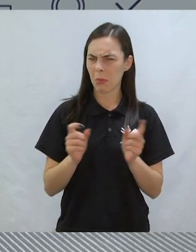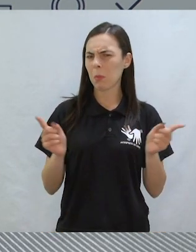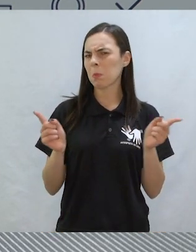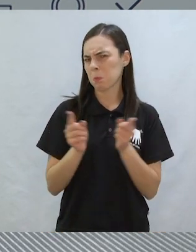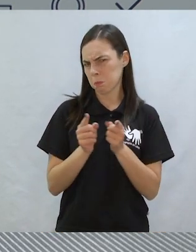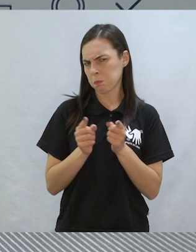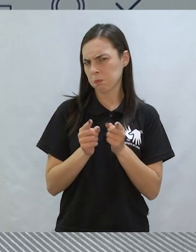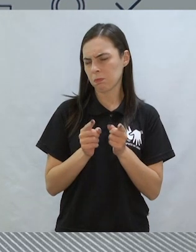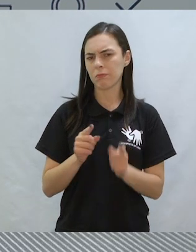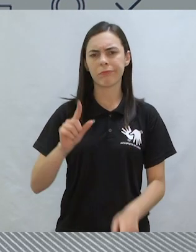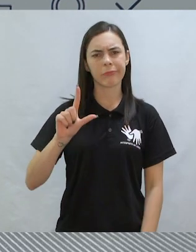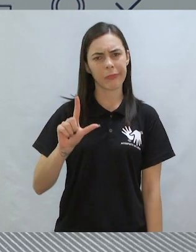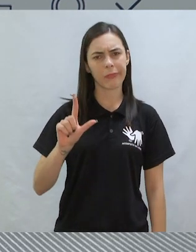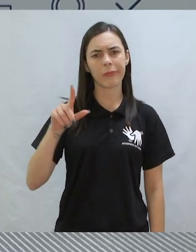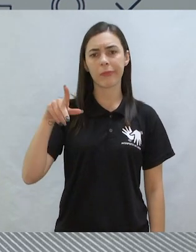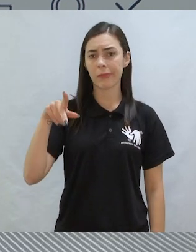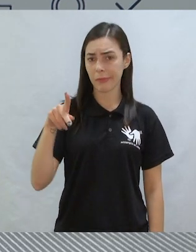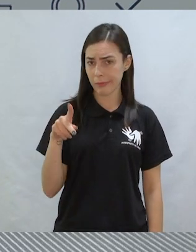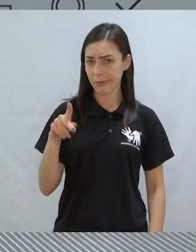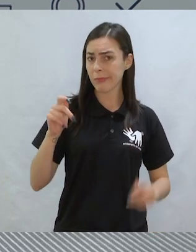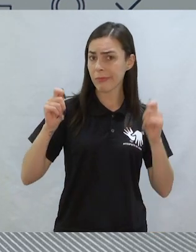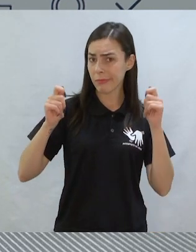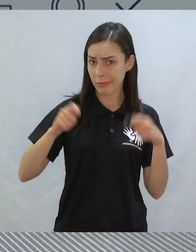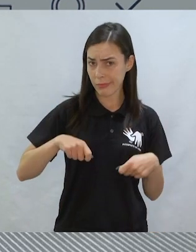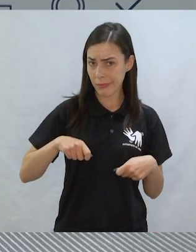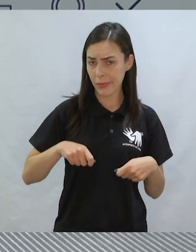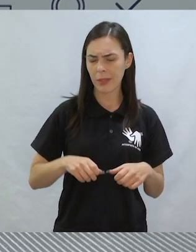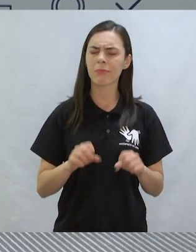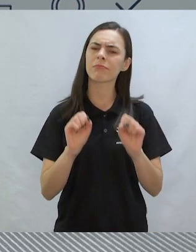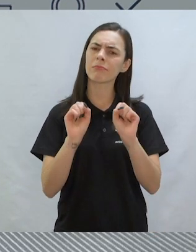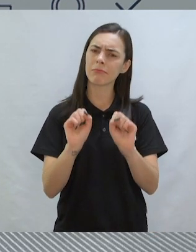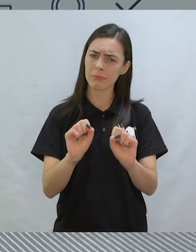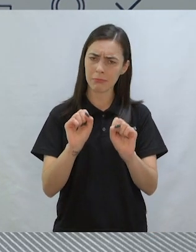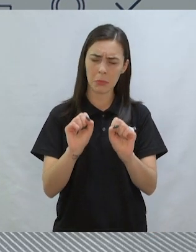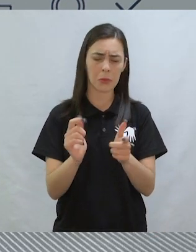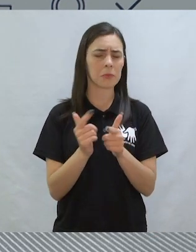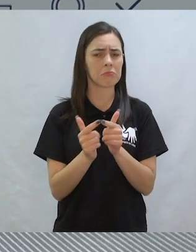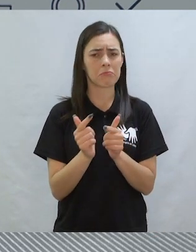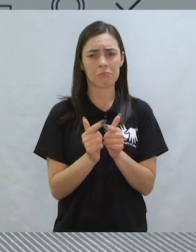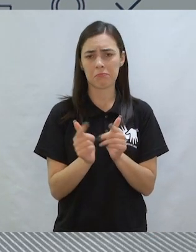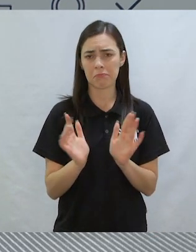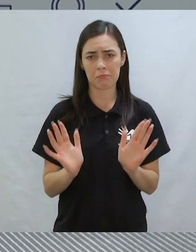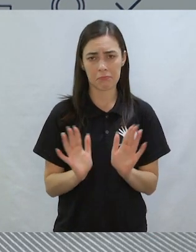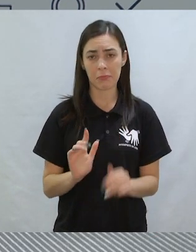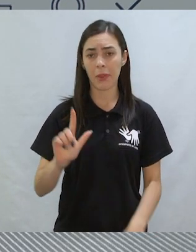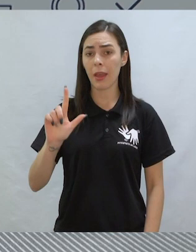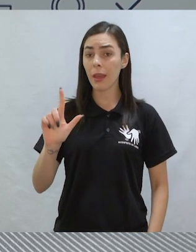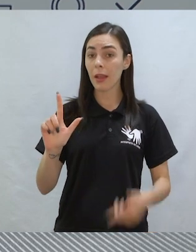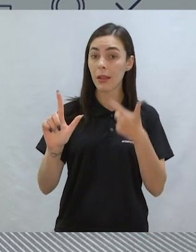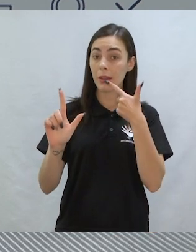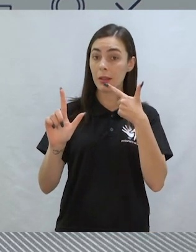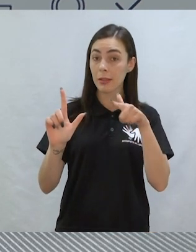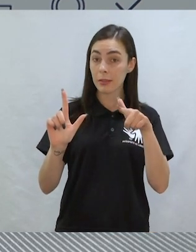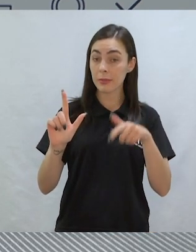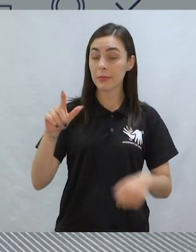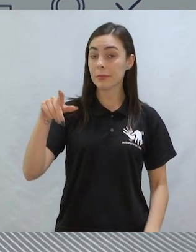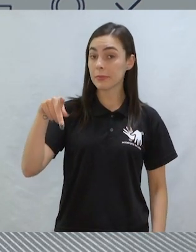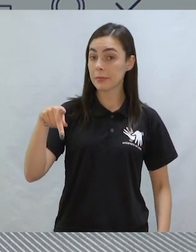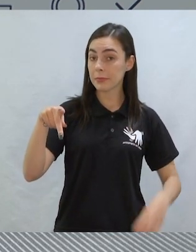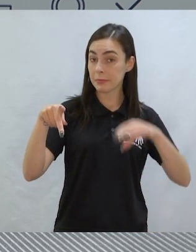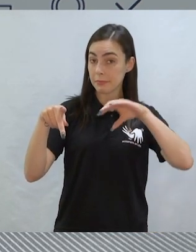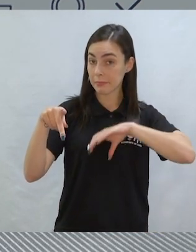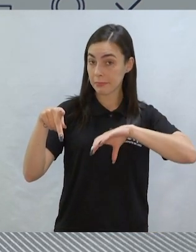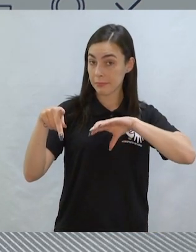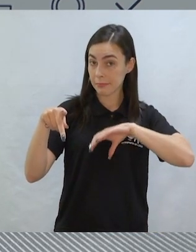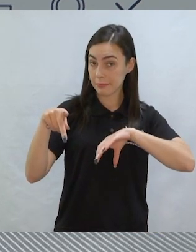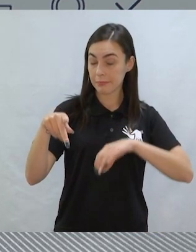vamos abreviar então? Vamos colocar só a letra L e a letra P? Pode ser, não tem problema. L de